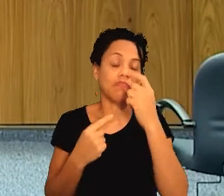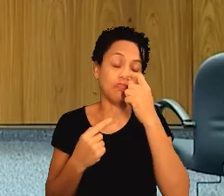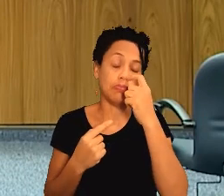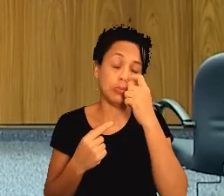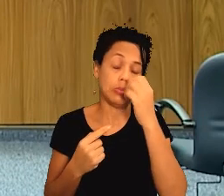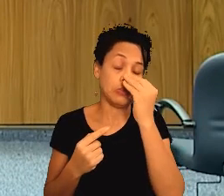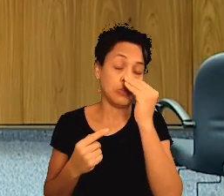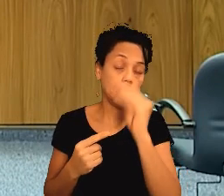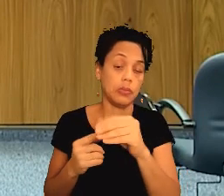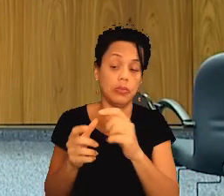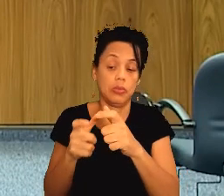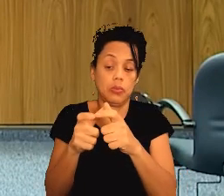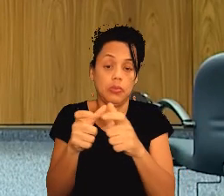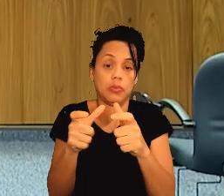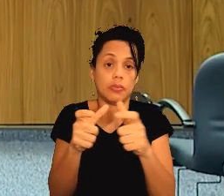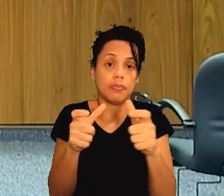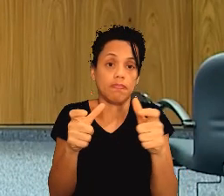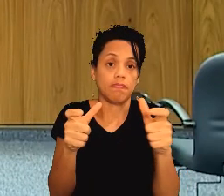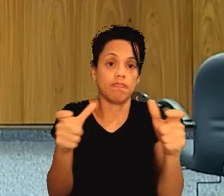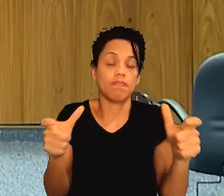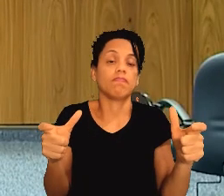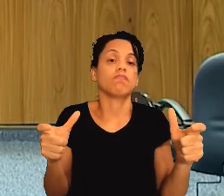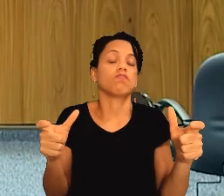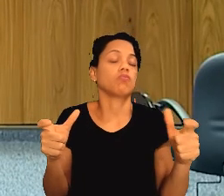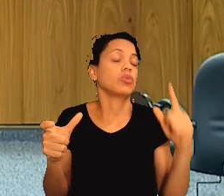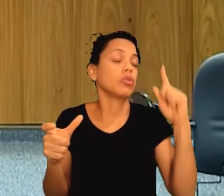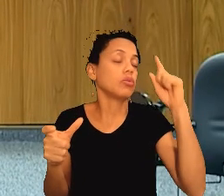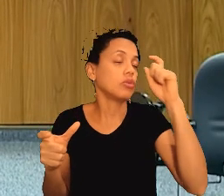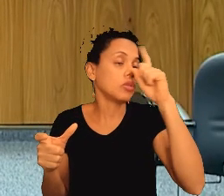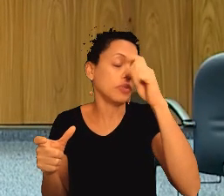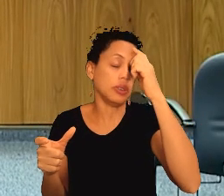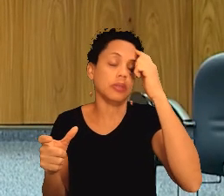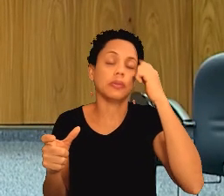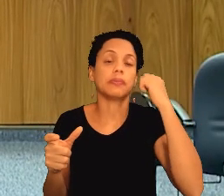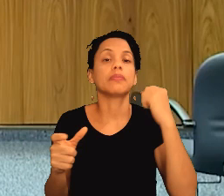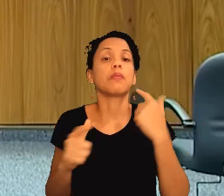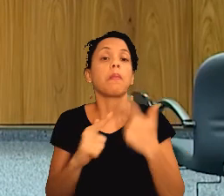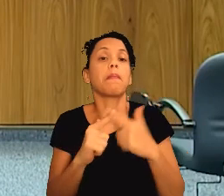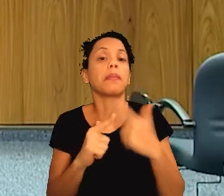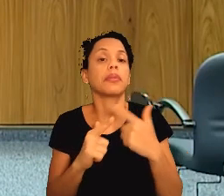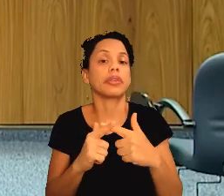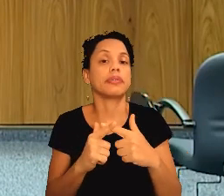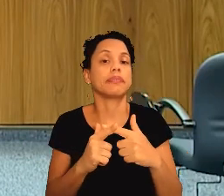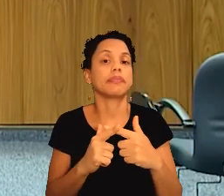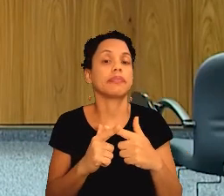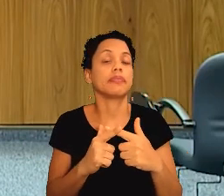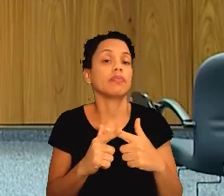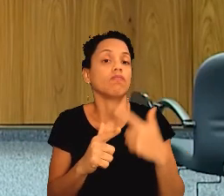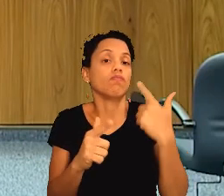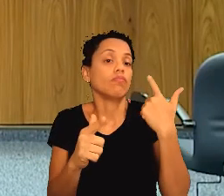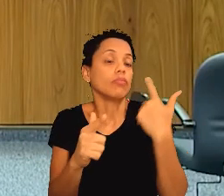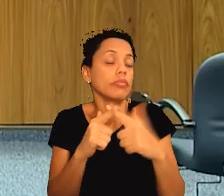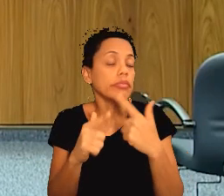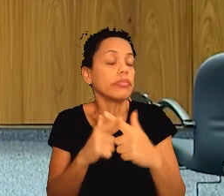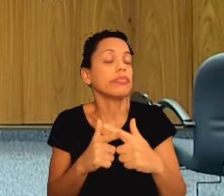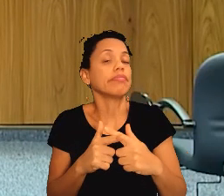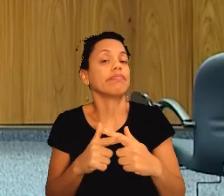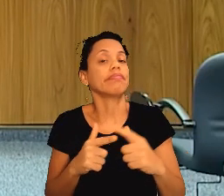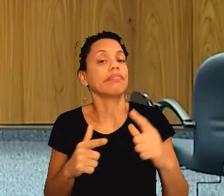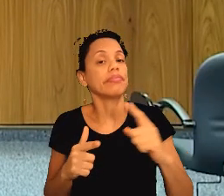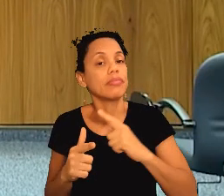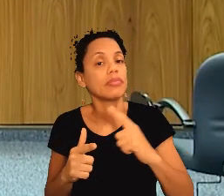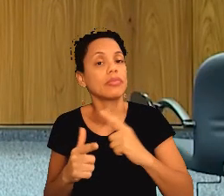dizer, eu nunca vi nesse grau uma hostilidade aos índios. E por quê? Por quê?